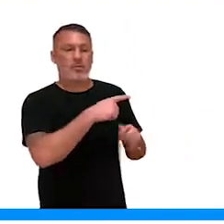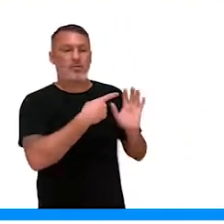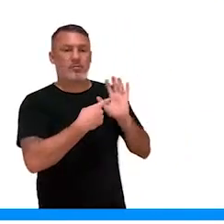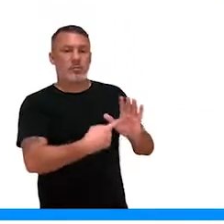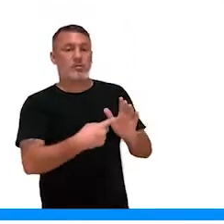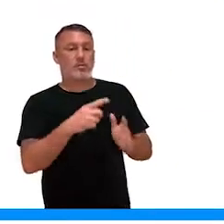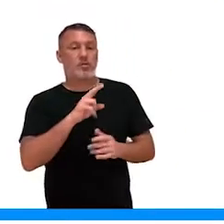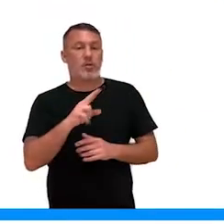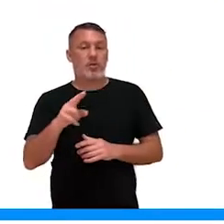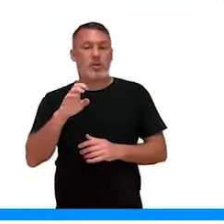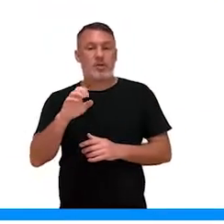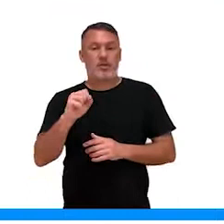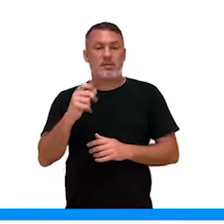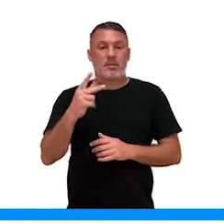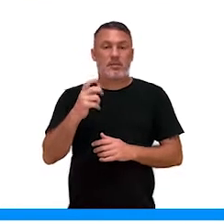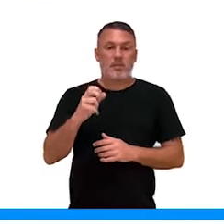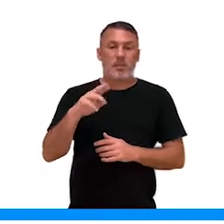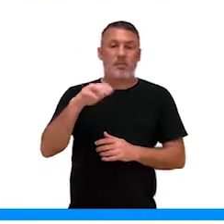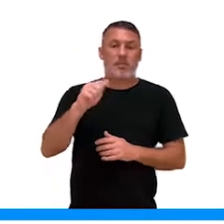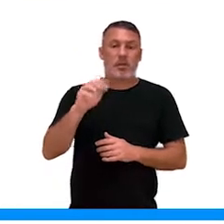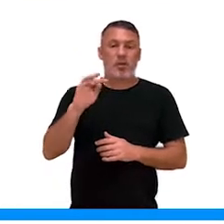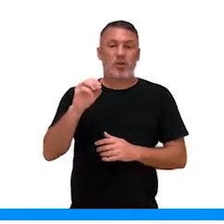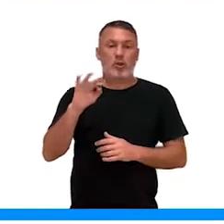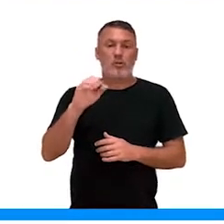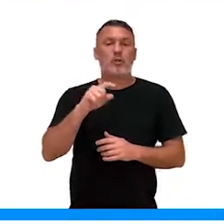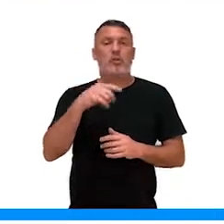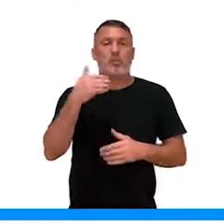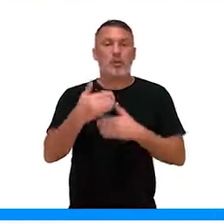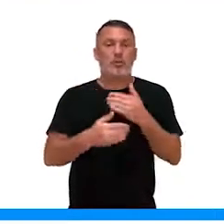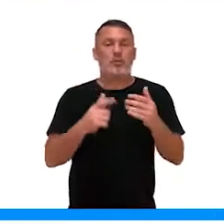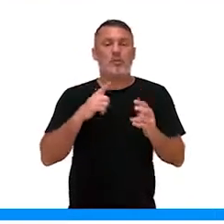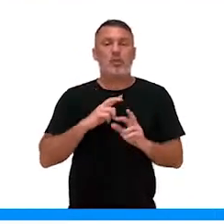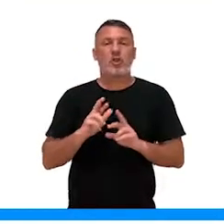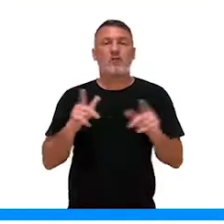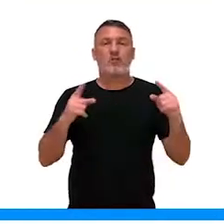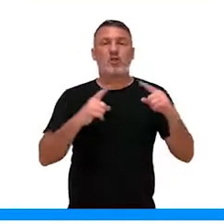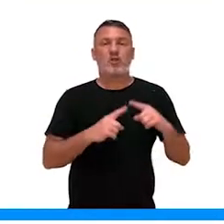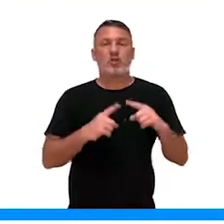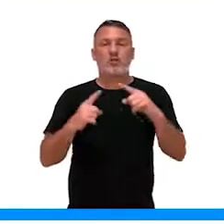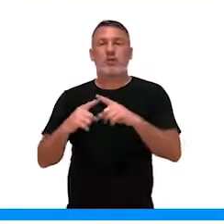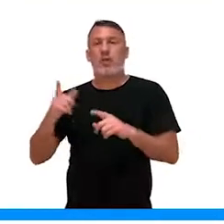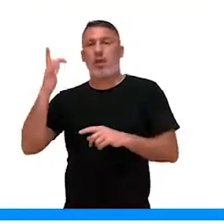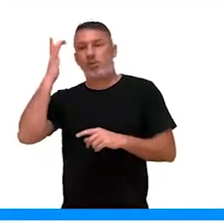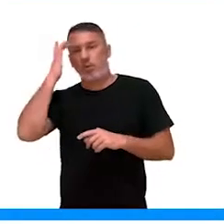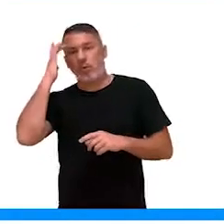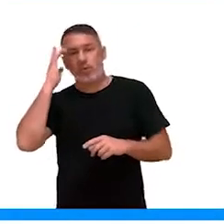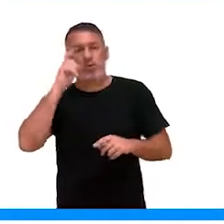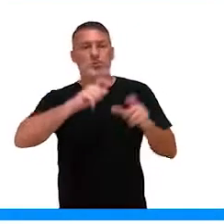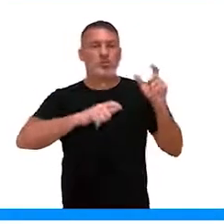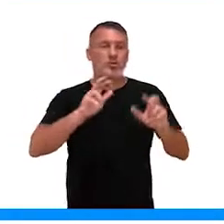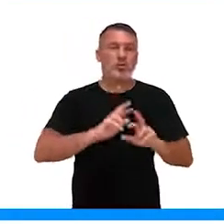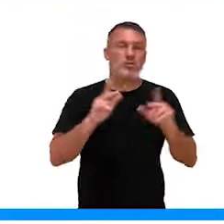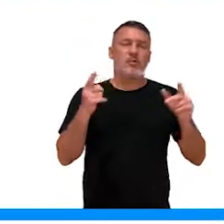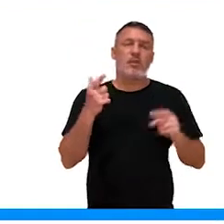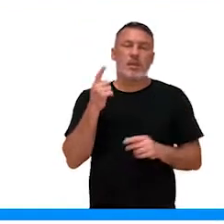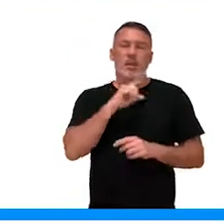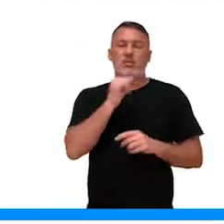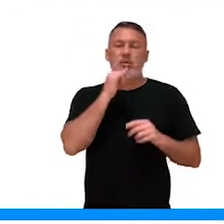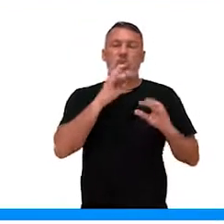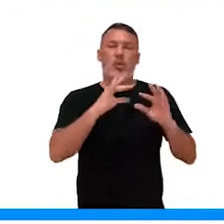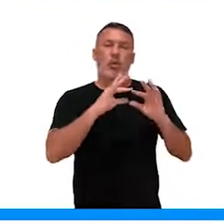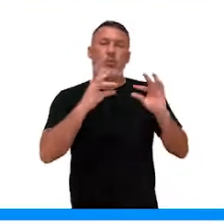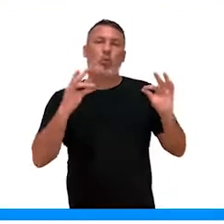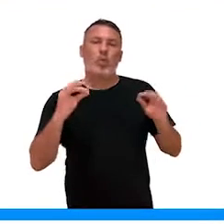do processo. Essas espermátides, então, vão entrar em processo de diferenciação, de